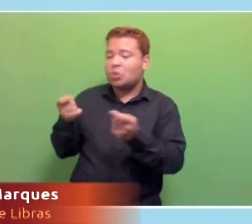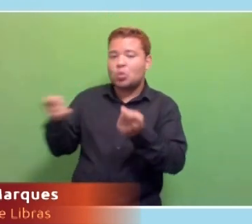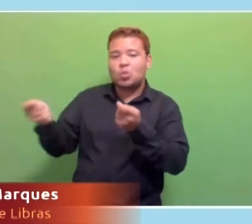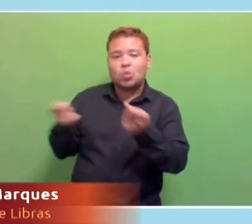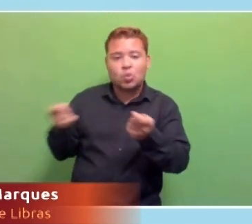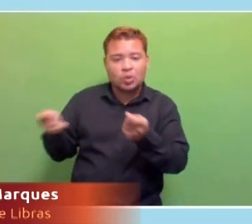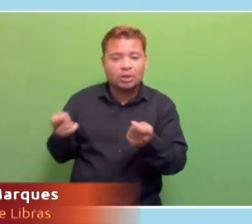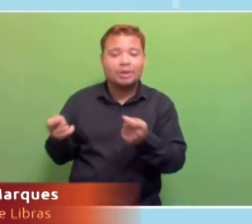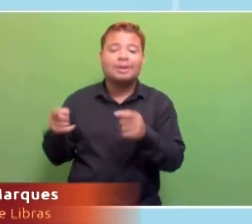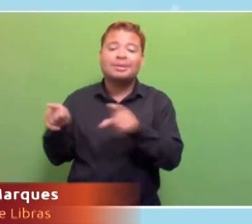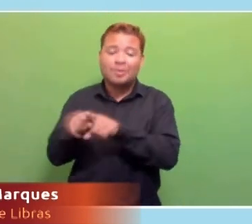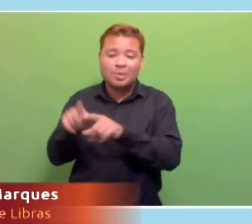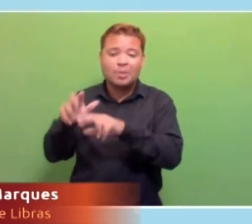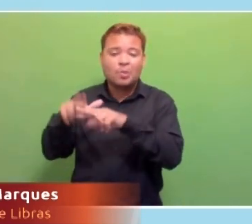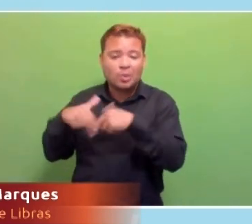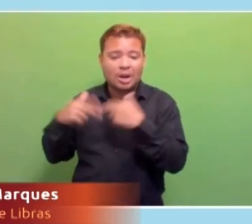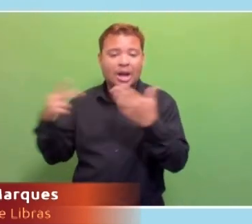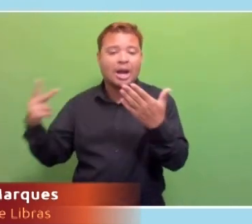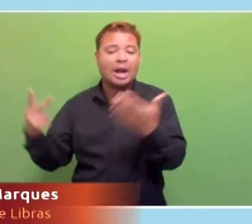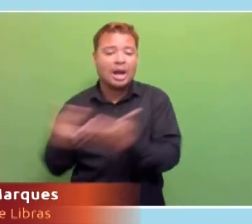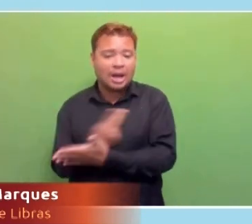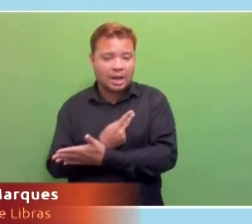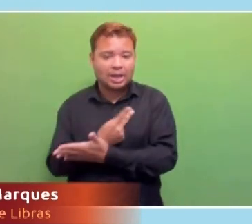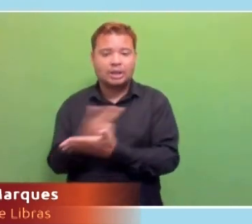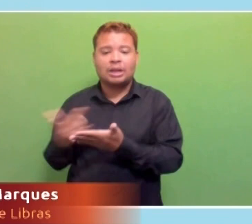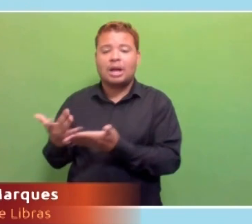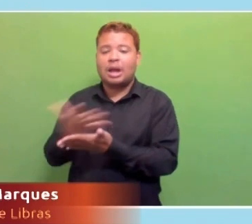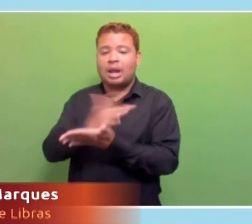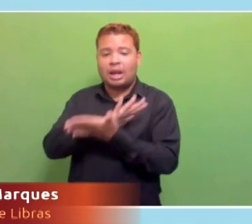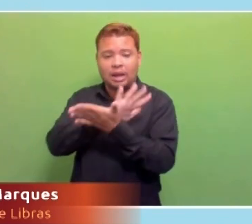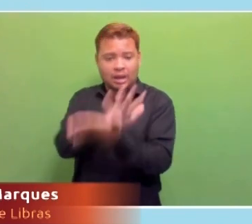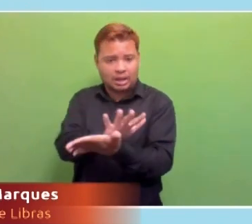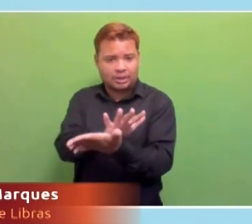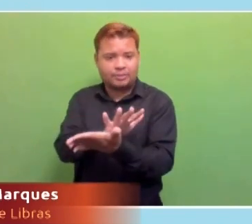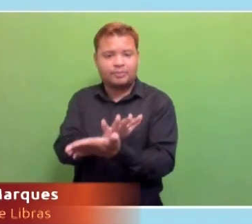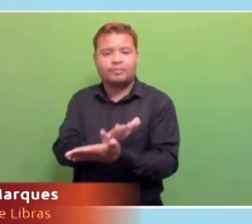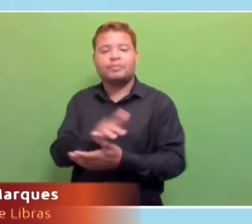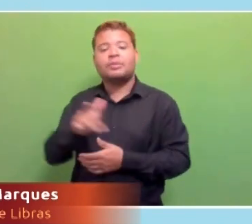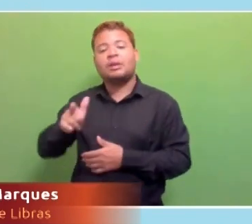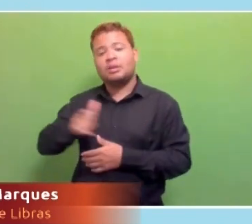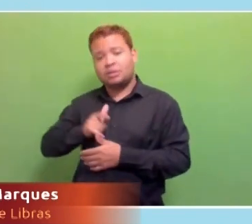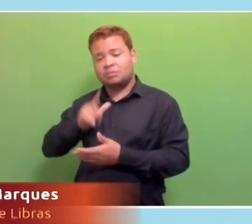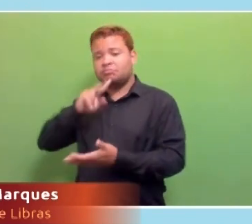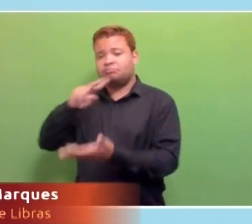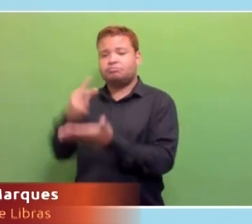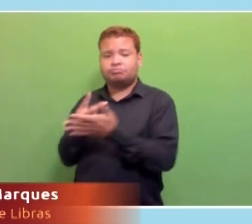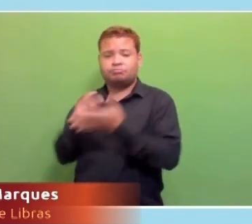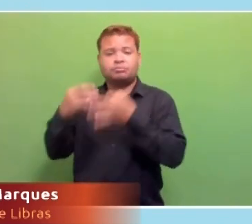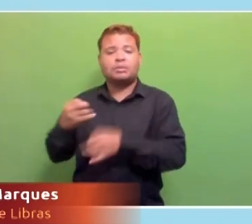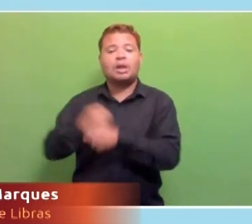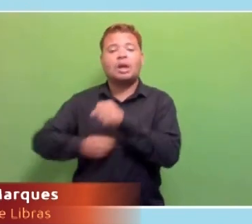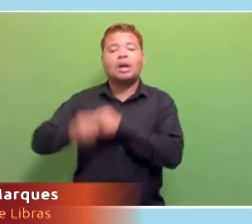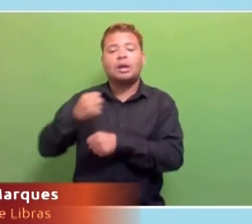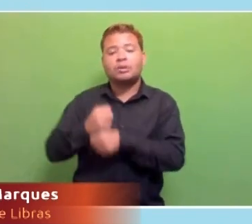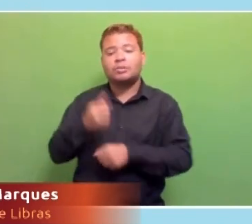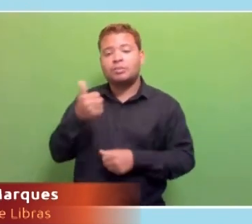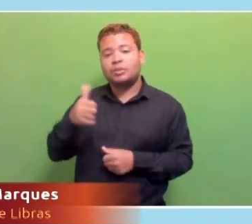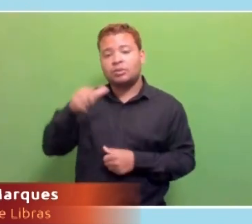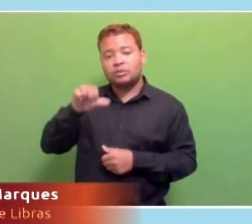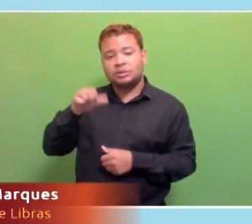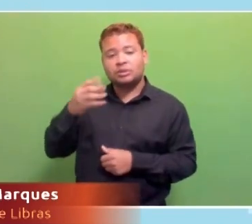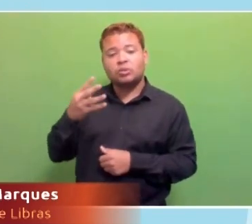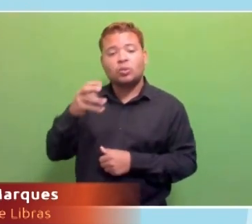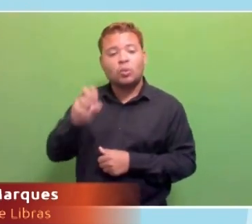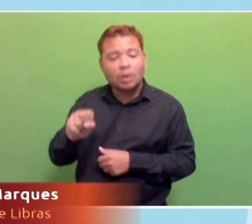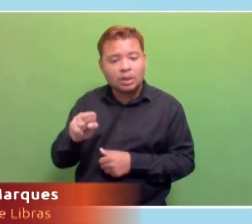Holocausto, as razões do movimento sionista, claramente, foram mais que reconhecidas. Em 1948, se deu o aval também